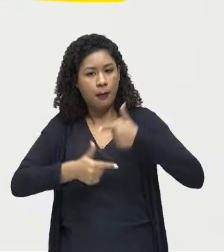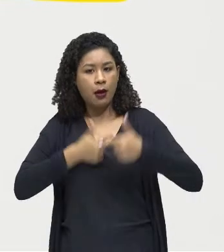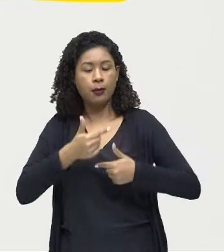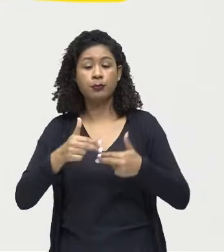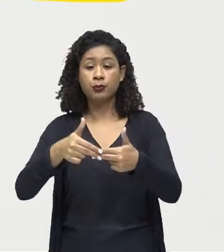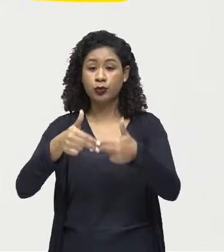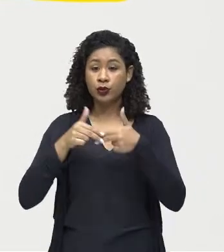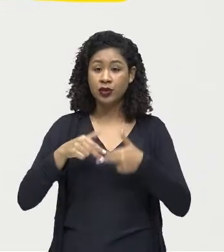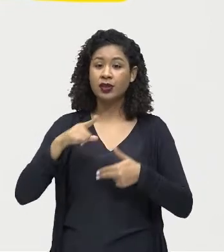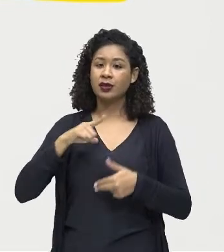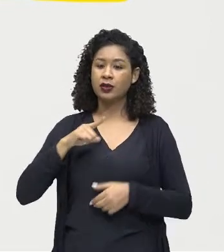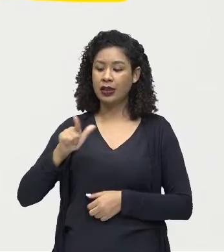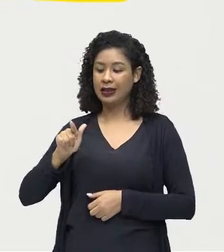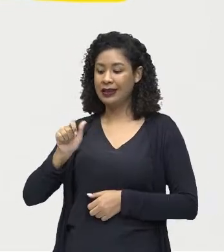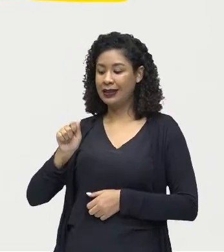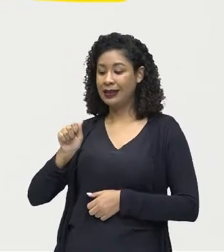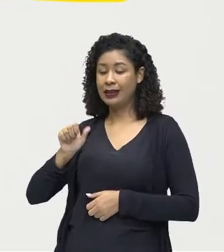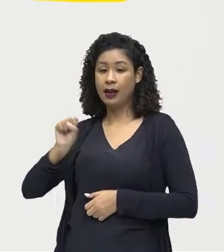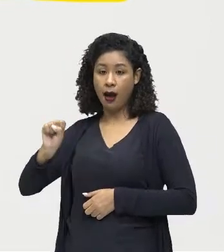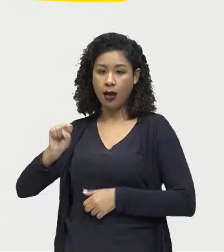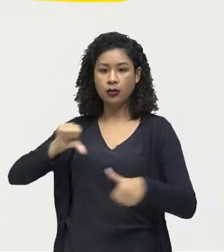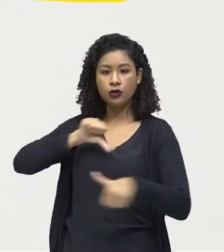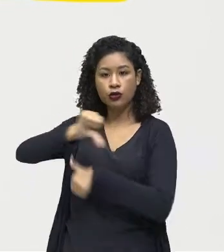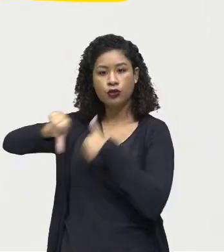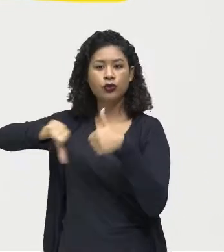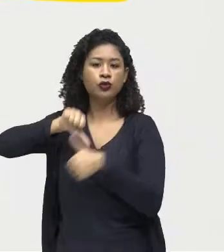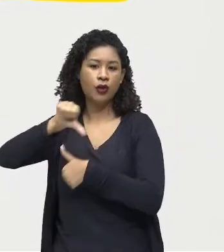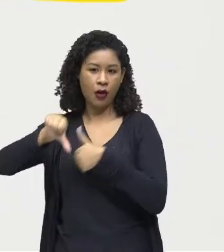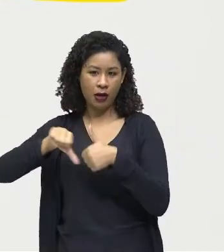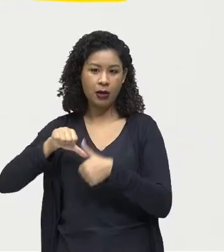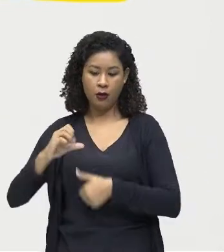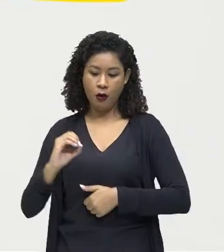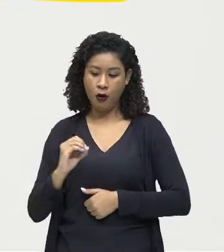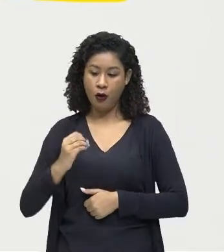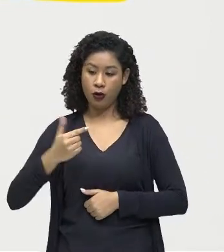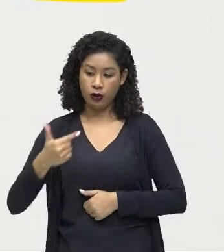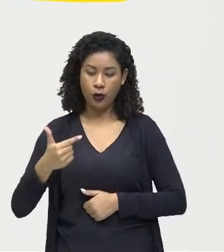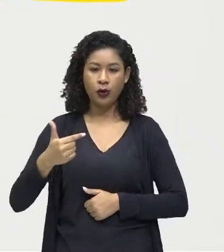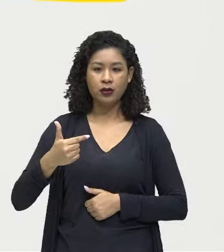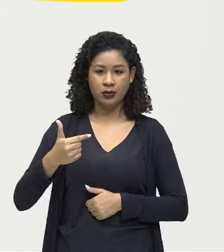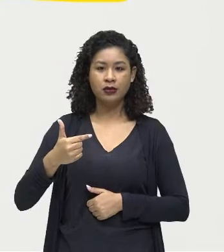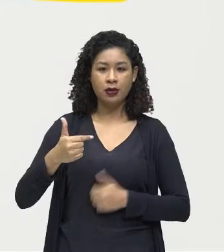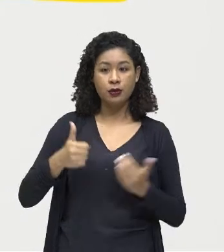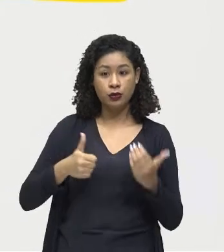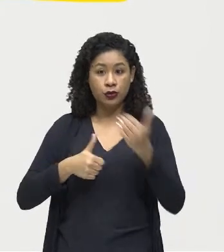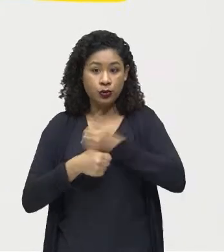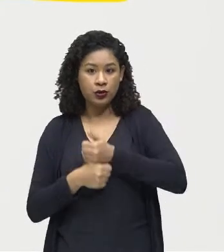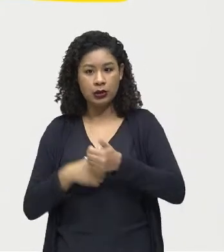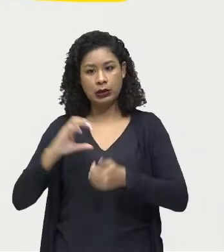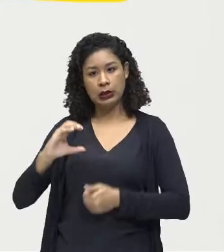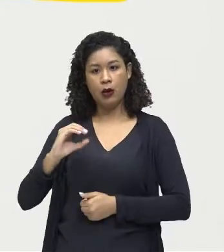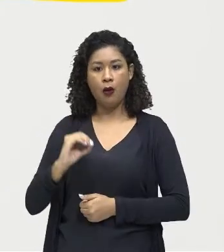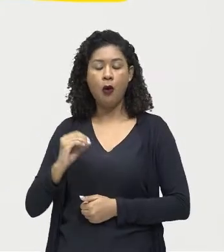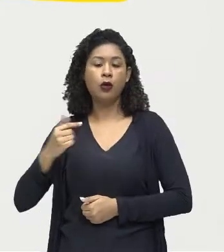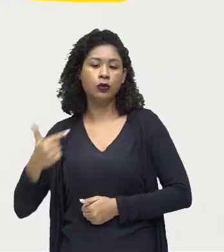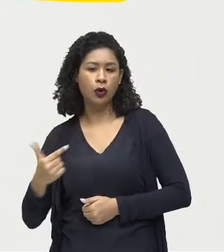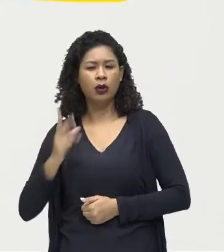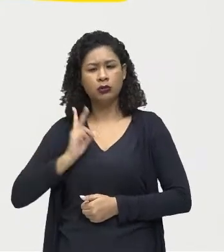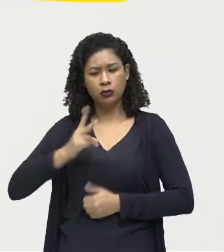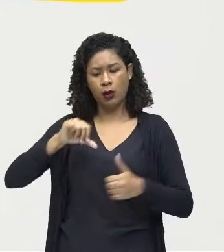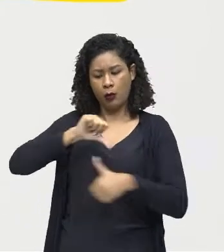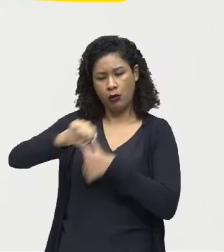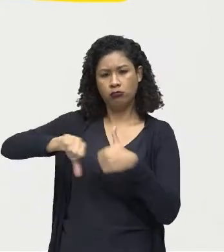gasosa, onde o coração vai bombear esse sangue para o pulmão, para realizar a troca do gás carbônico pelo